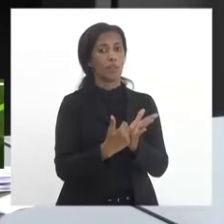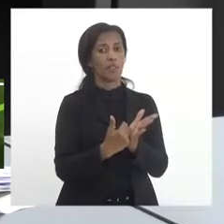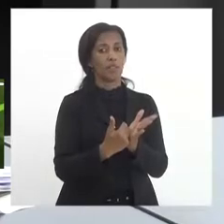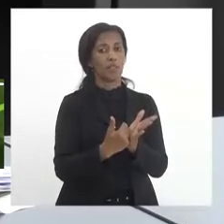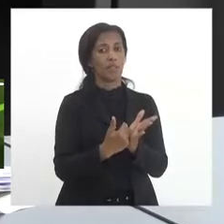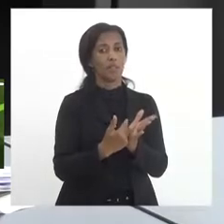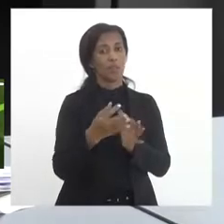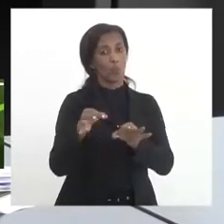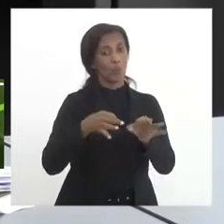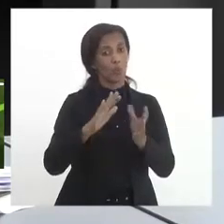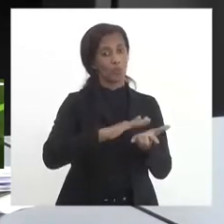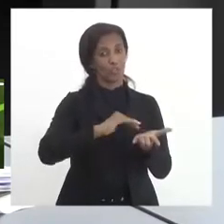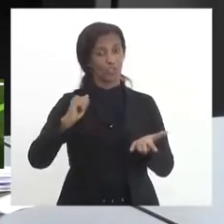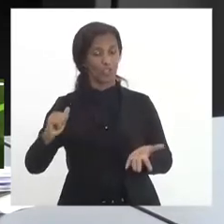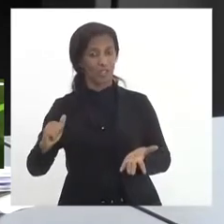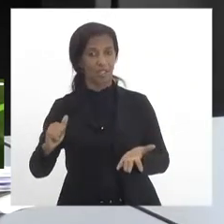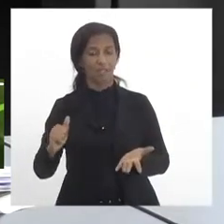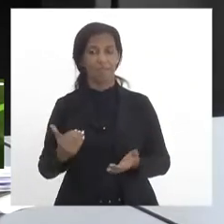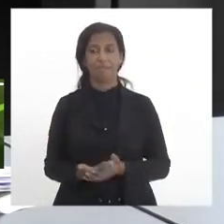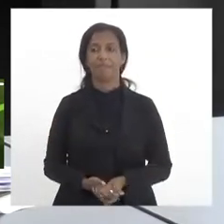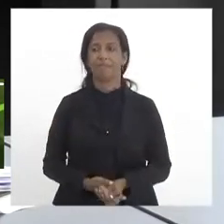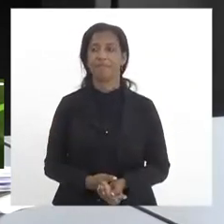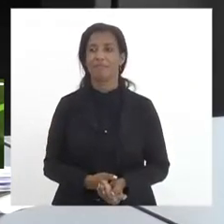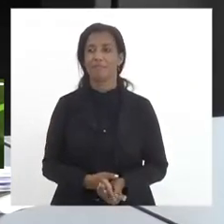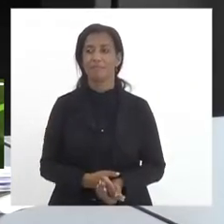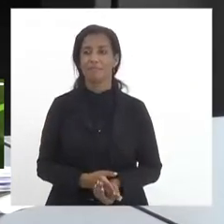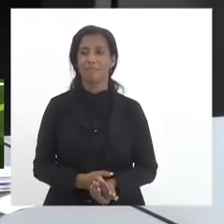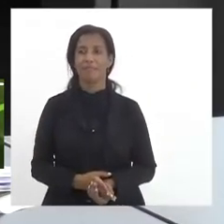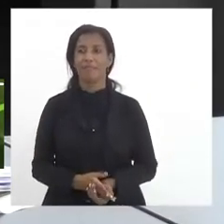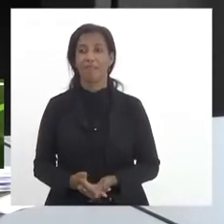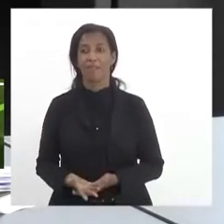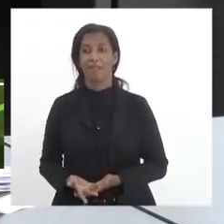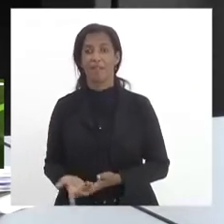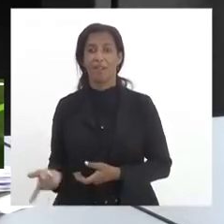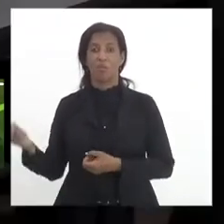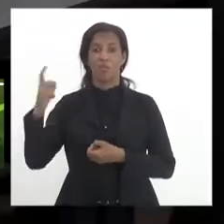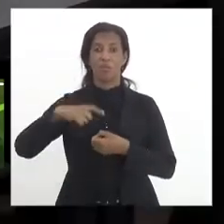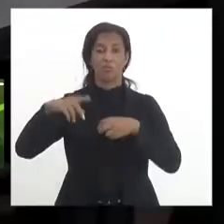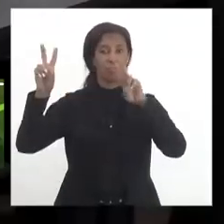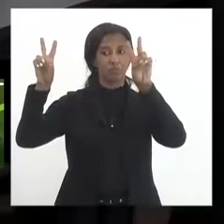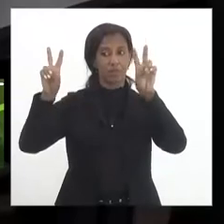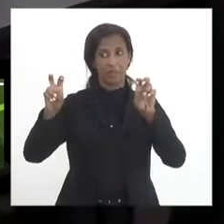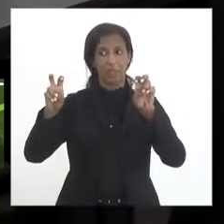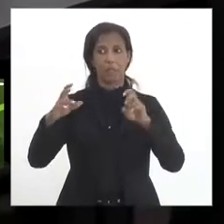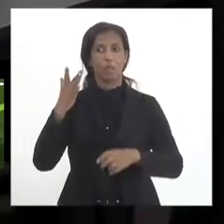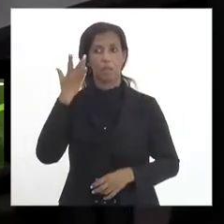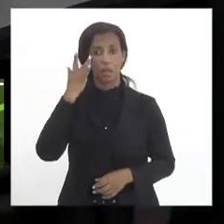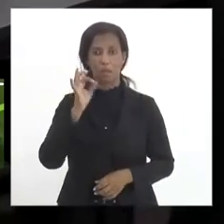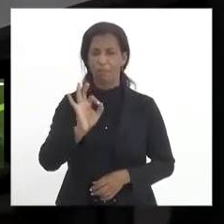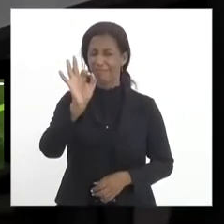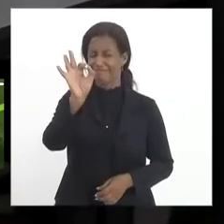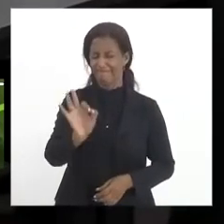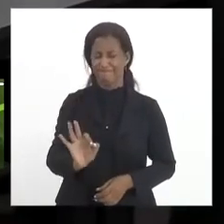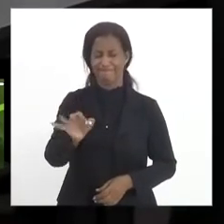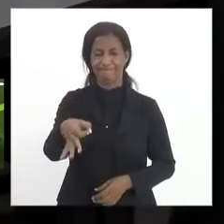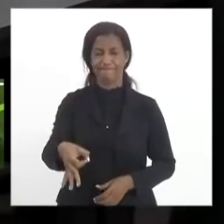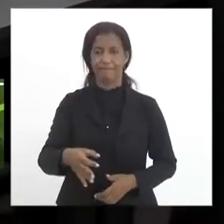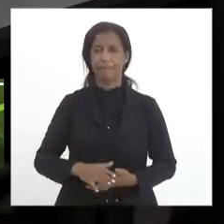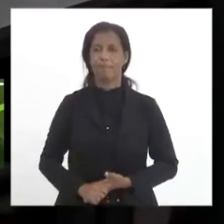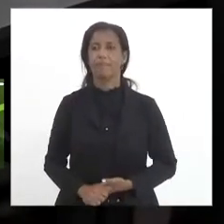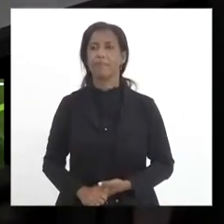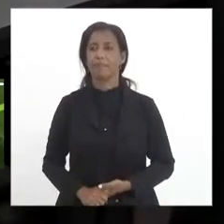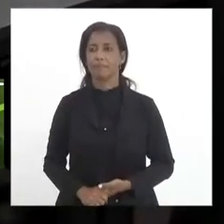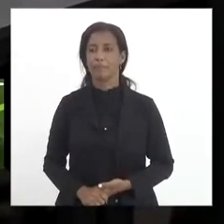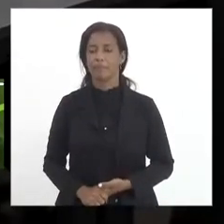pauta. Ora, aí Vossa Excelência quer retomar o tema. Ok, eu acho que não, eu acho até que está cedo. Porque se choca, né?